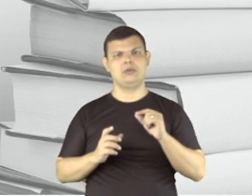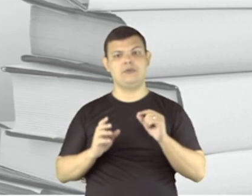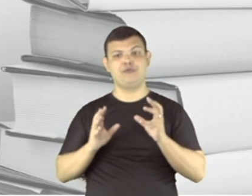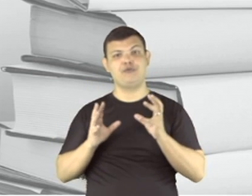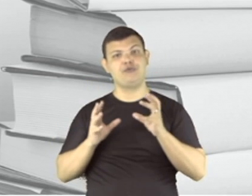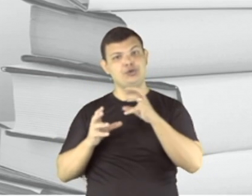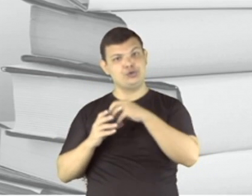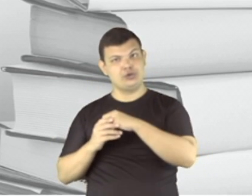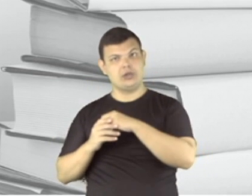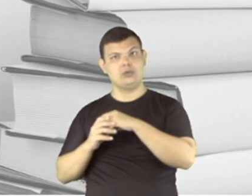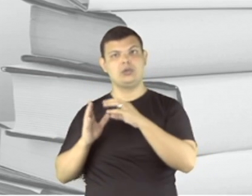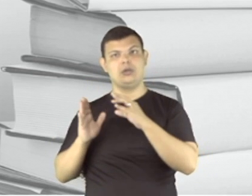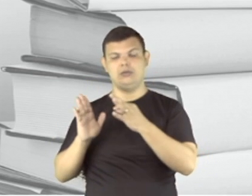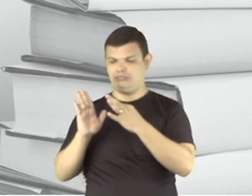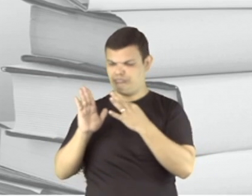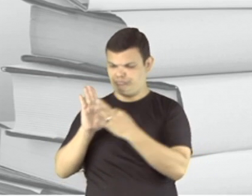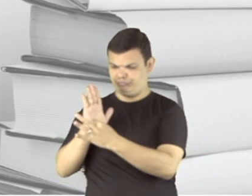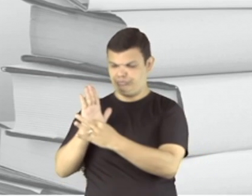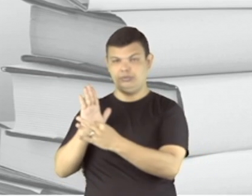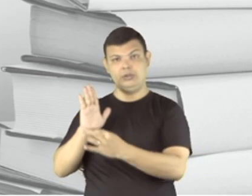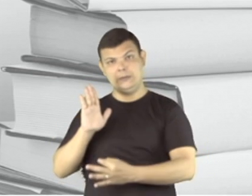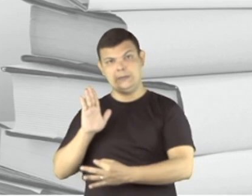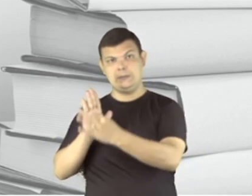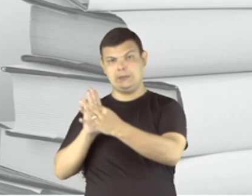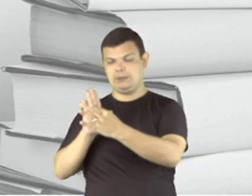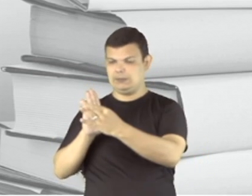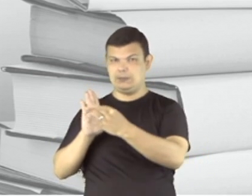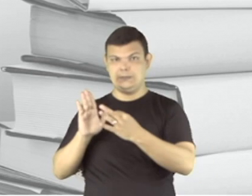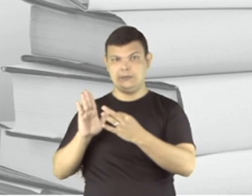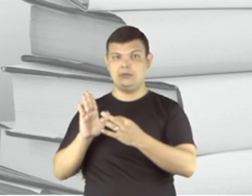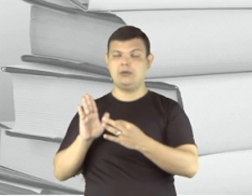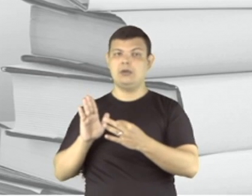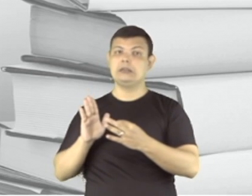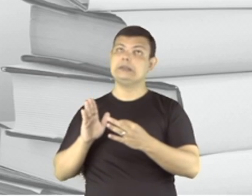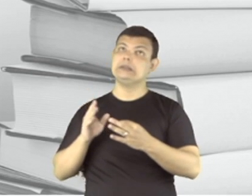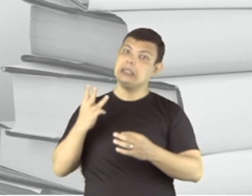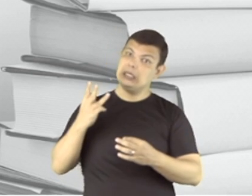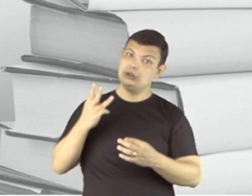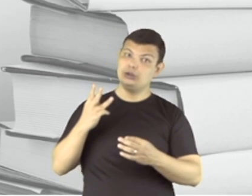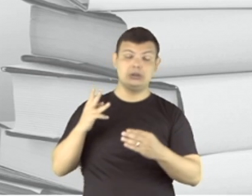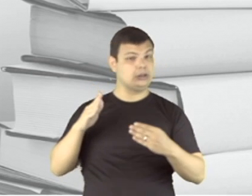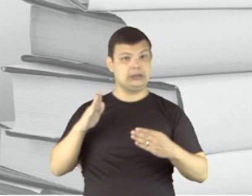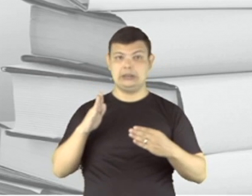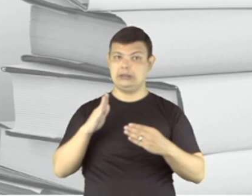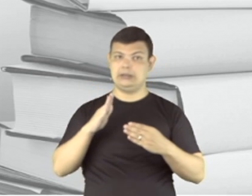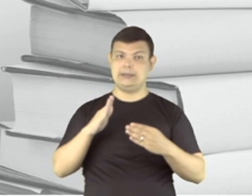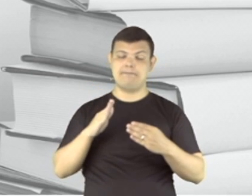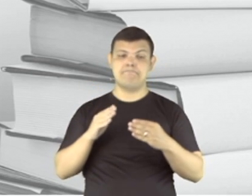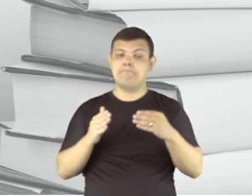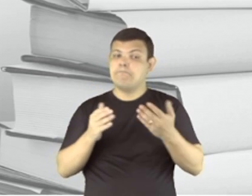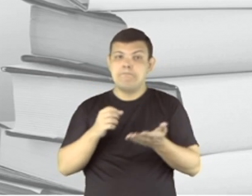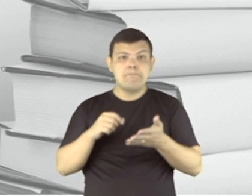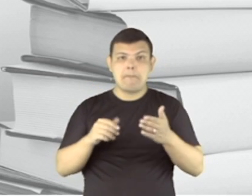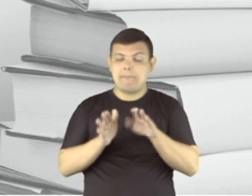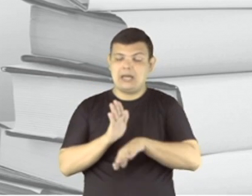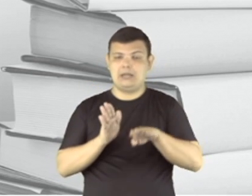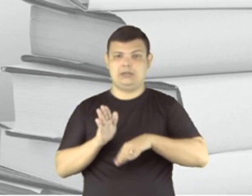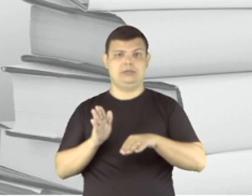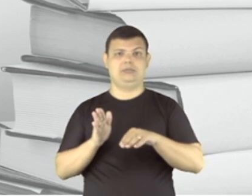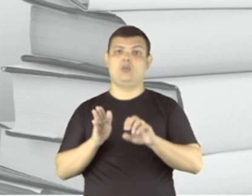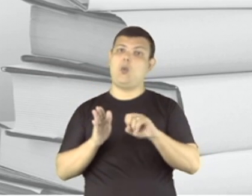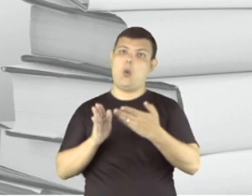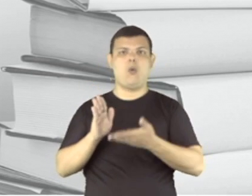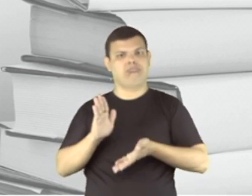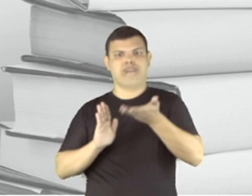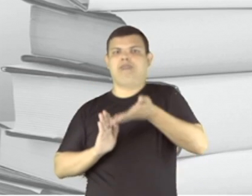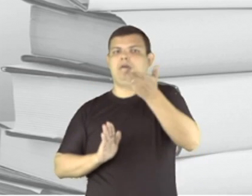fechada por segmentos de reta, no mínimo 3 deles. Em suma, todas as figuras planas com 3 ou mais lados são chamadas